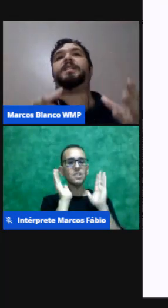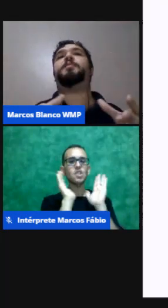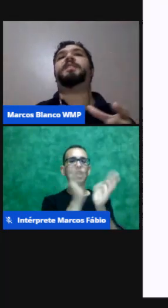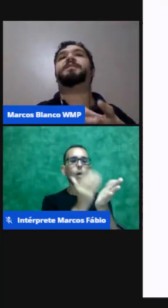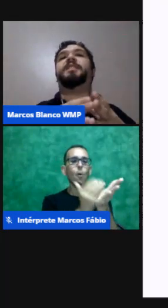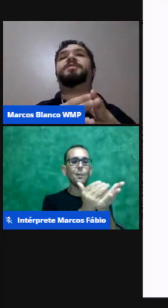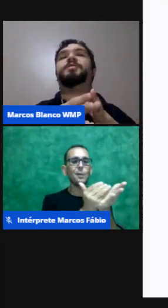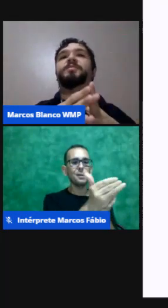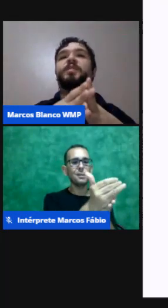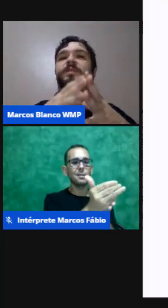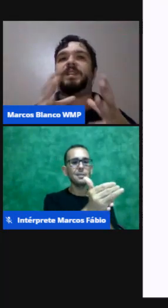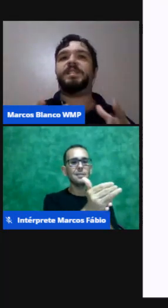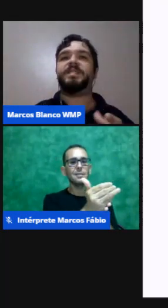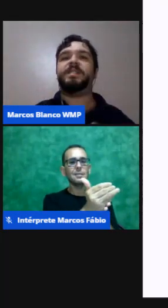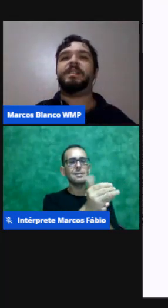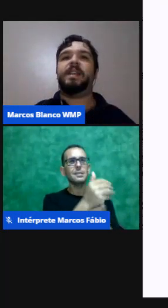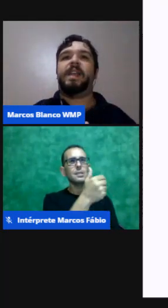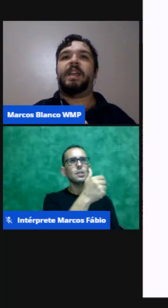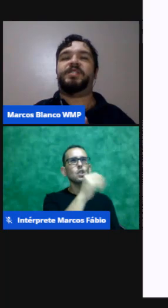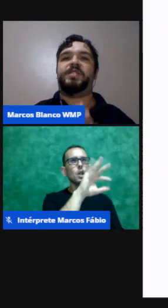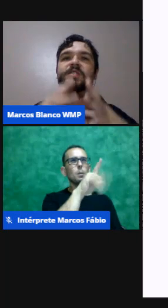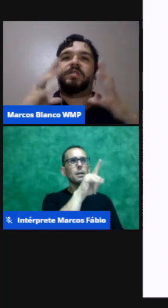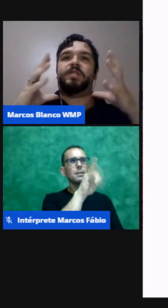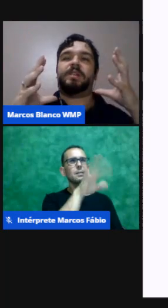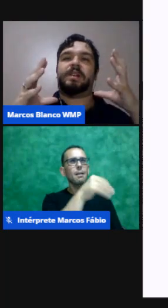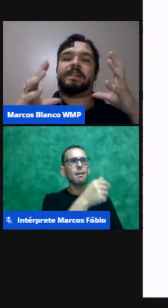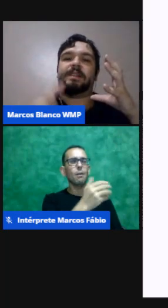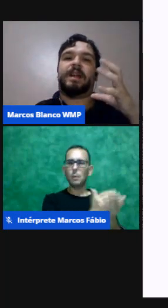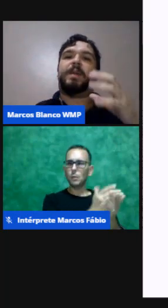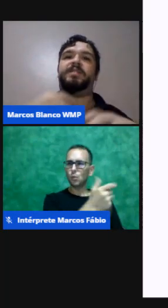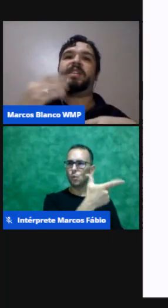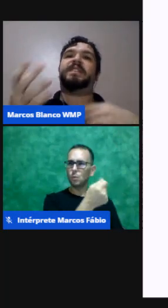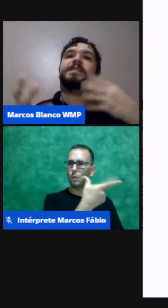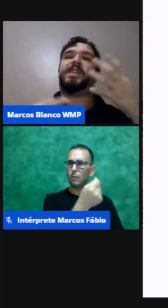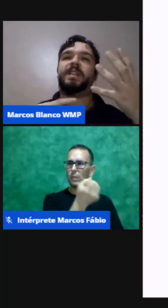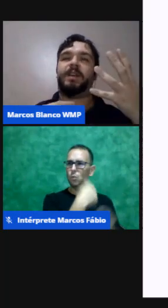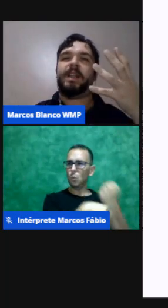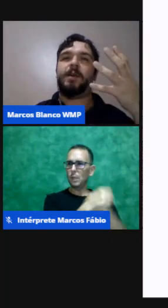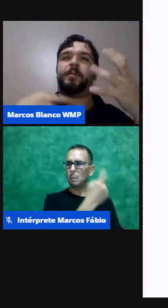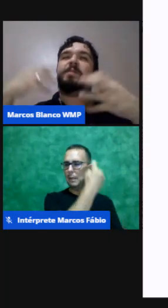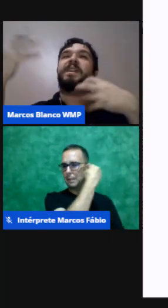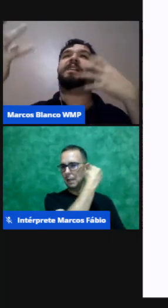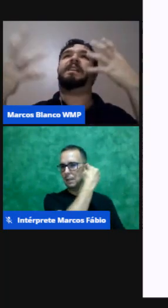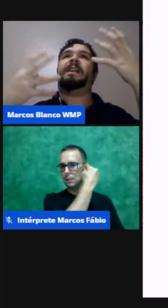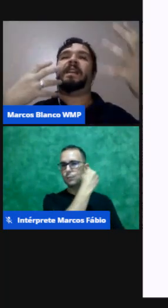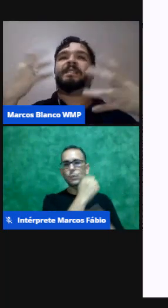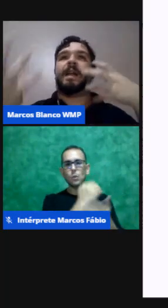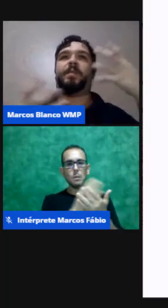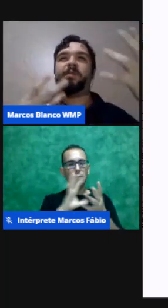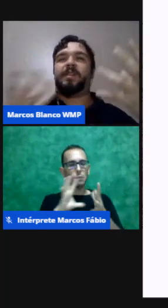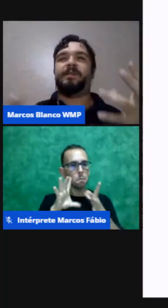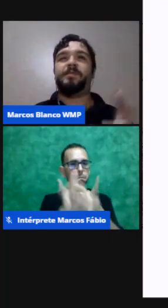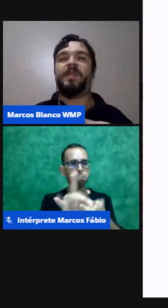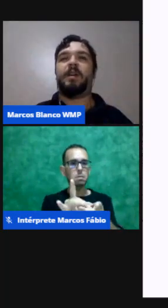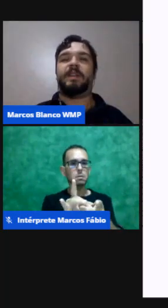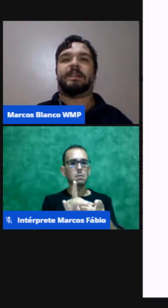atuando. A gente está atuando em Campo Grande desde 2020. A gente iniciou nosso trabalho de engajamento, né, que é a primeira etapa que vem